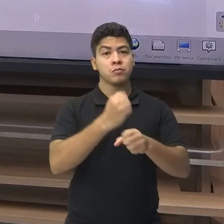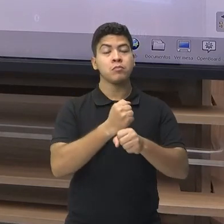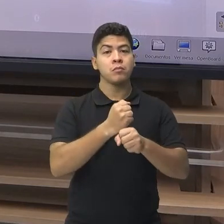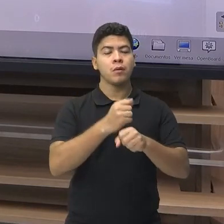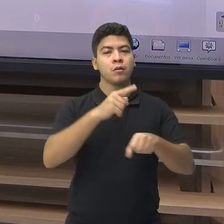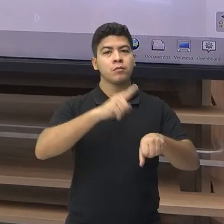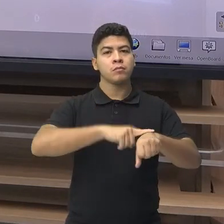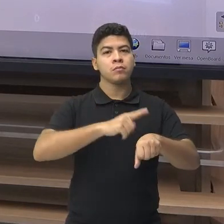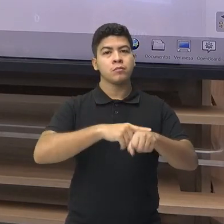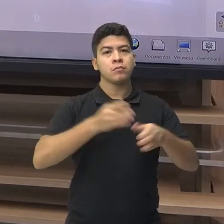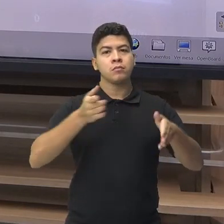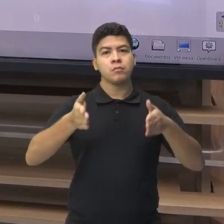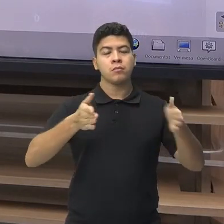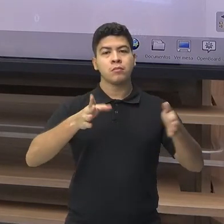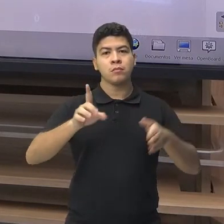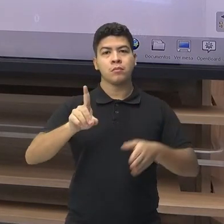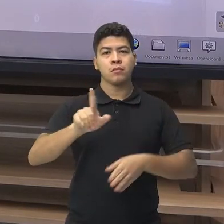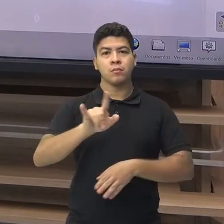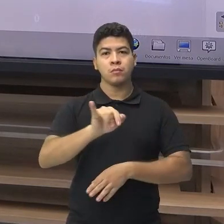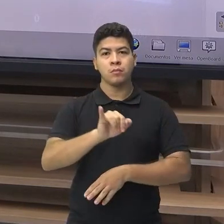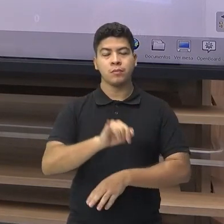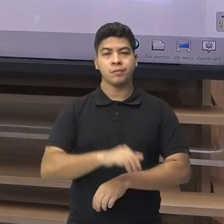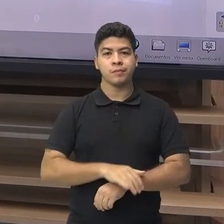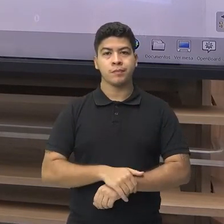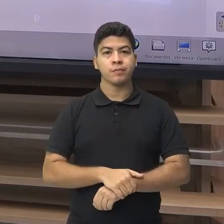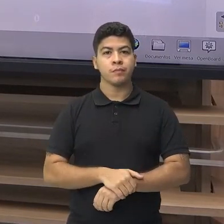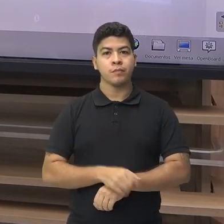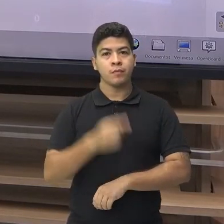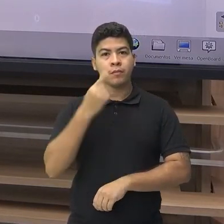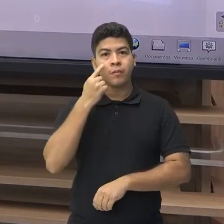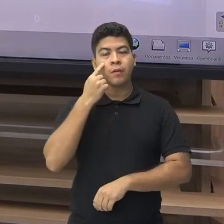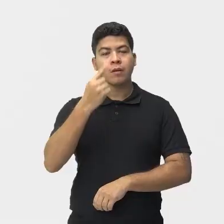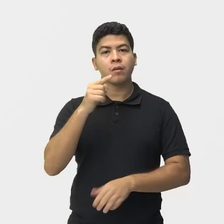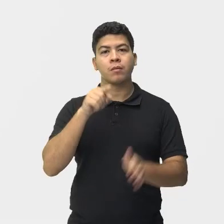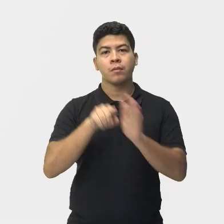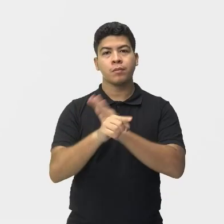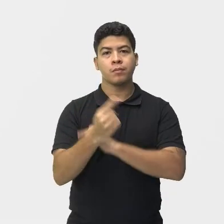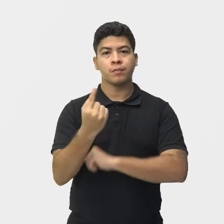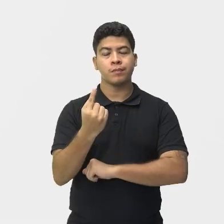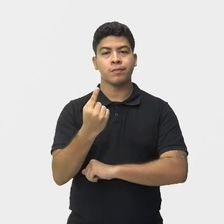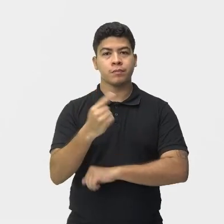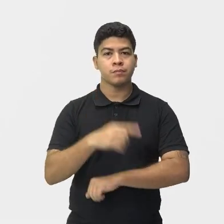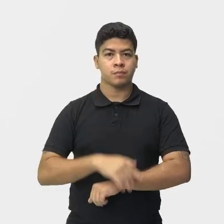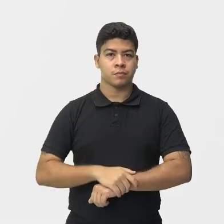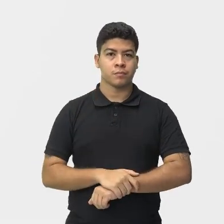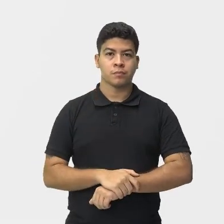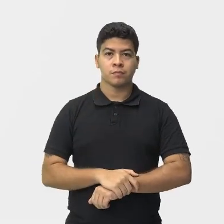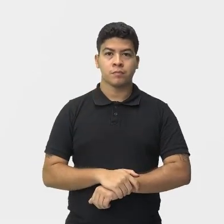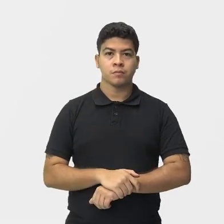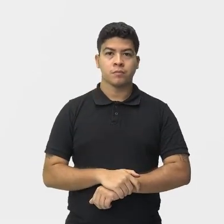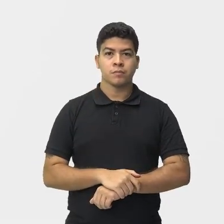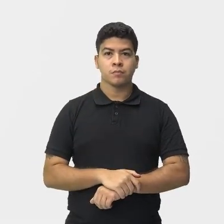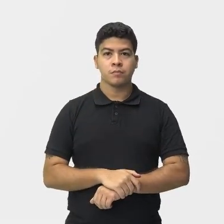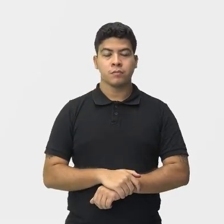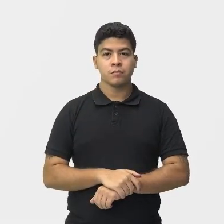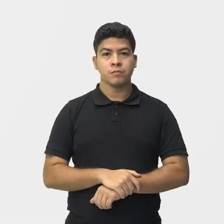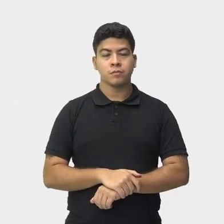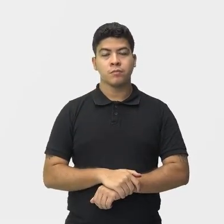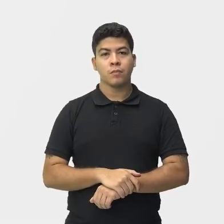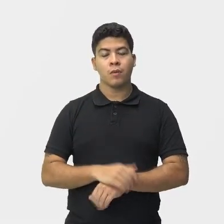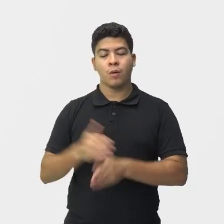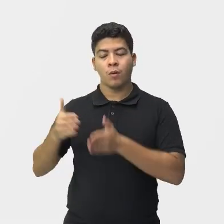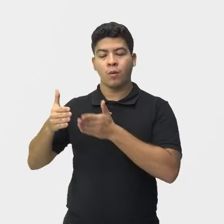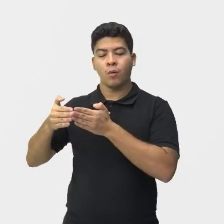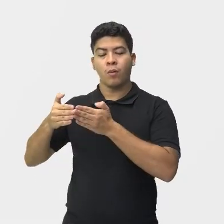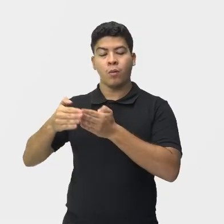nesse tempo aí da nossa dinâmica local interativa. Vamos aqui à nossa questão número 1. Ela diz o seguinte: um barco indo para